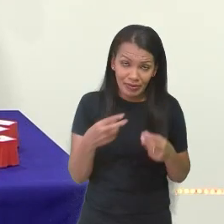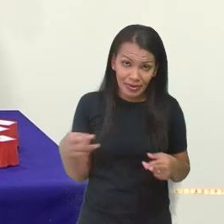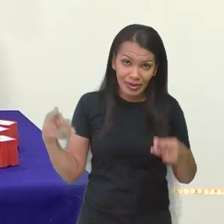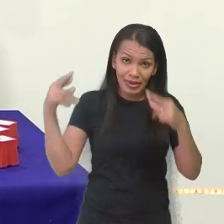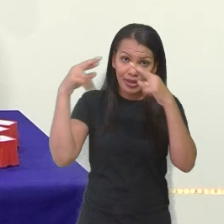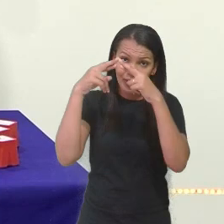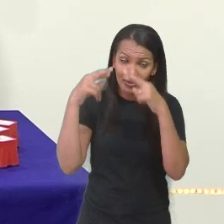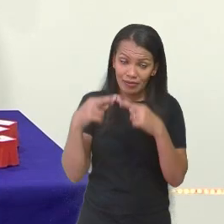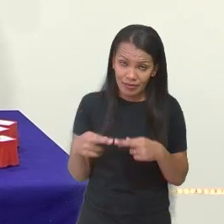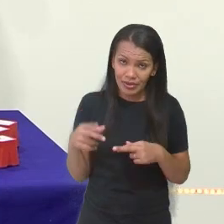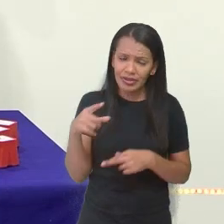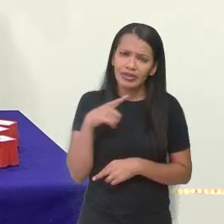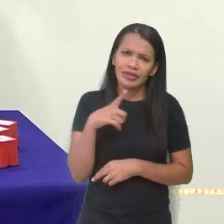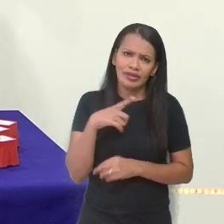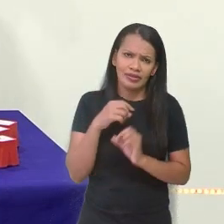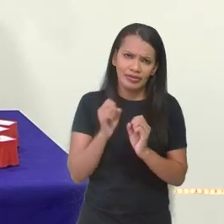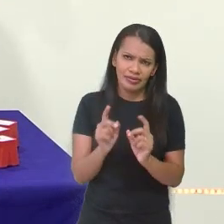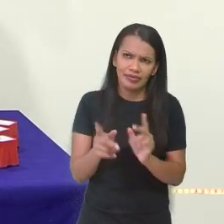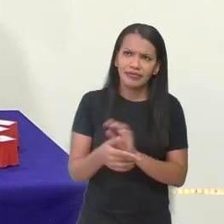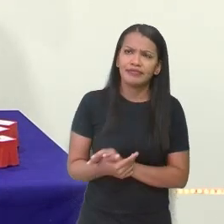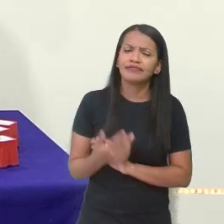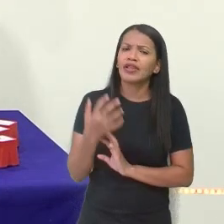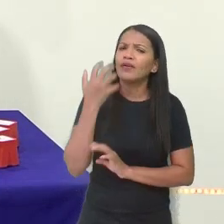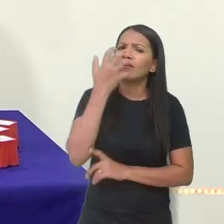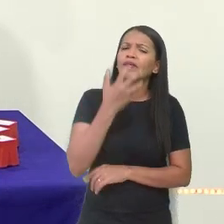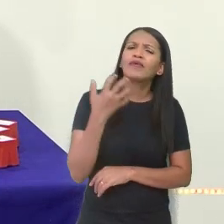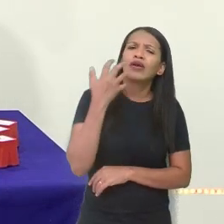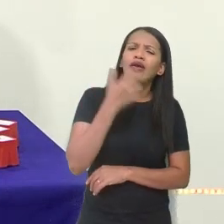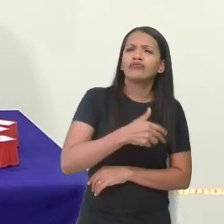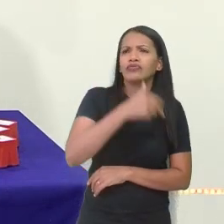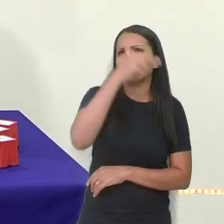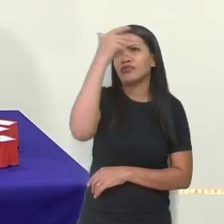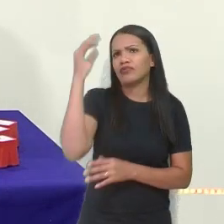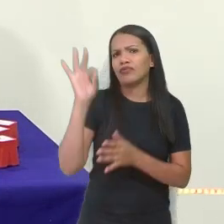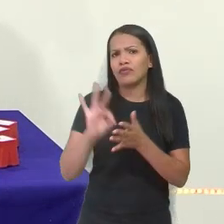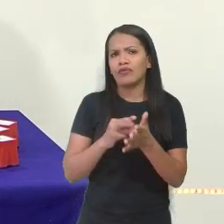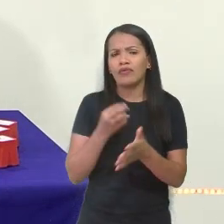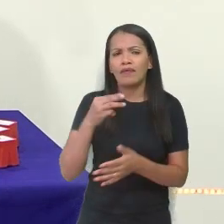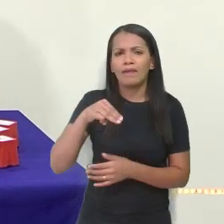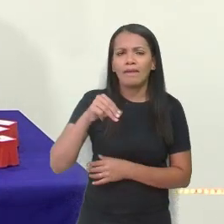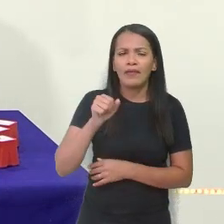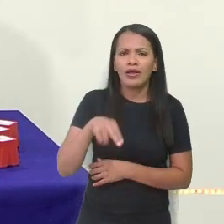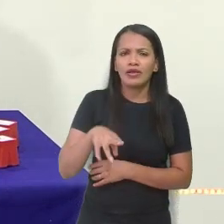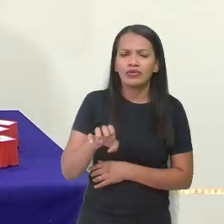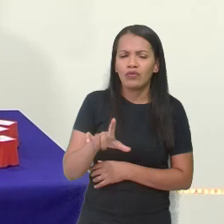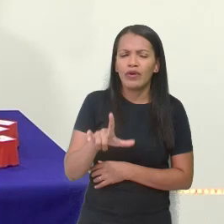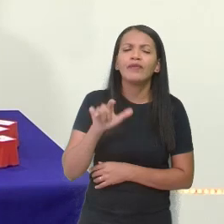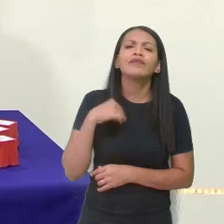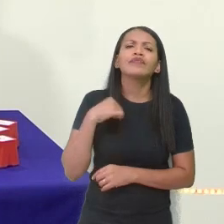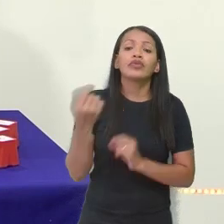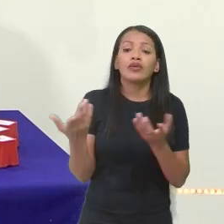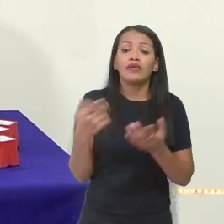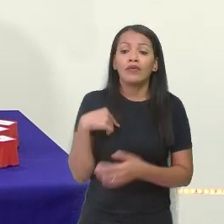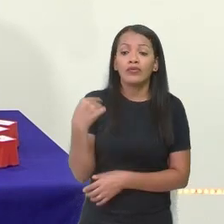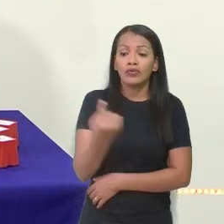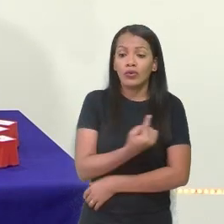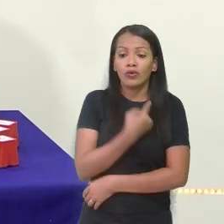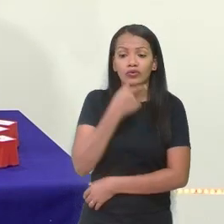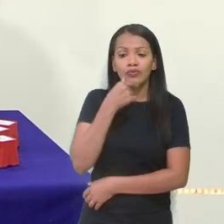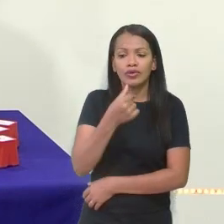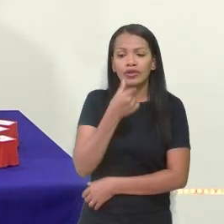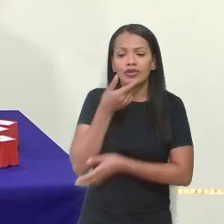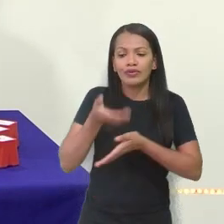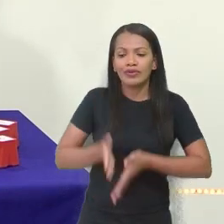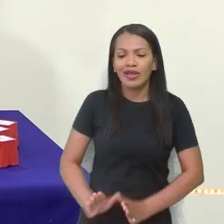rimas presentes nele, tá? Canto de Natal, Manuel Bandeira. O nosso menino nasceu